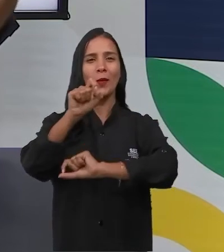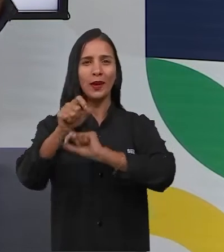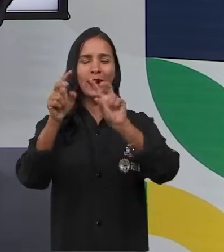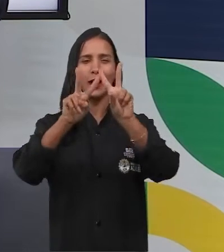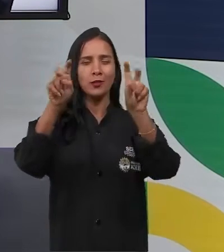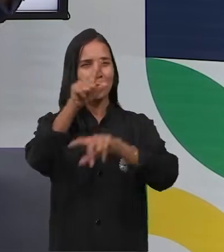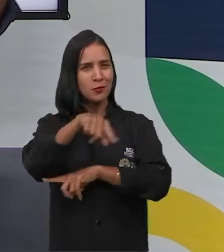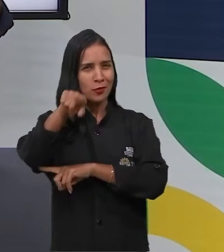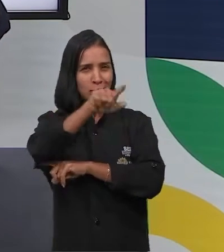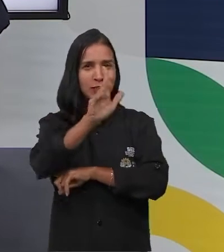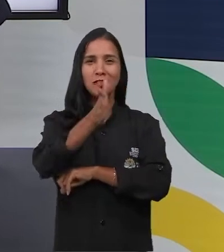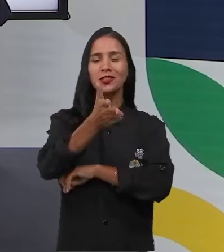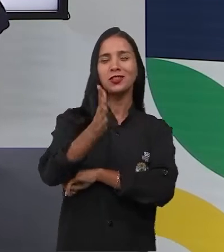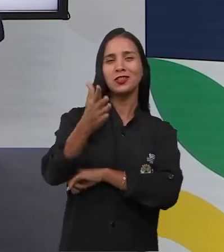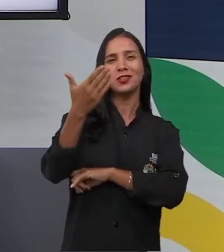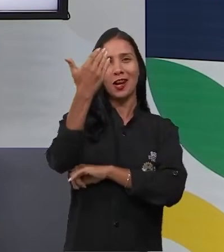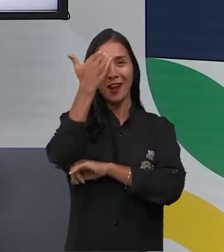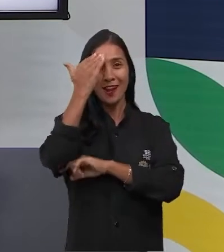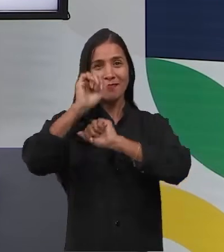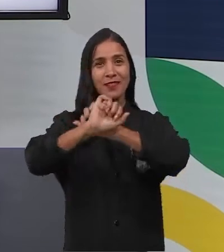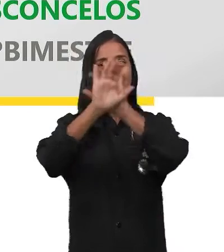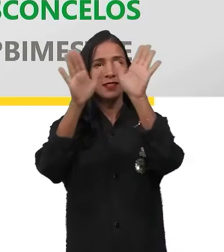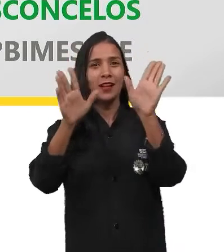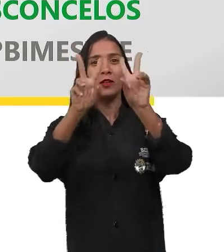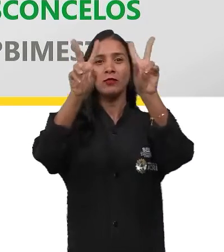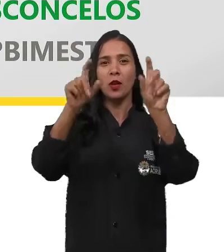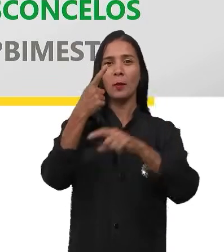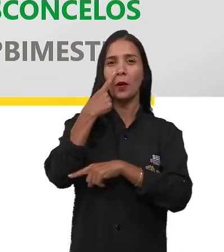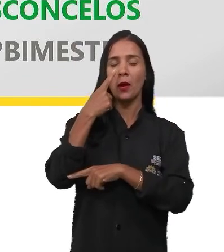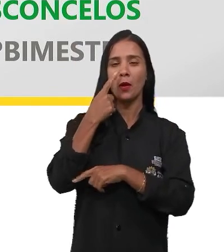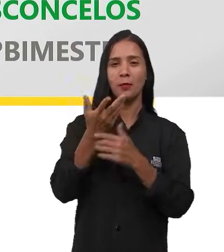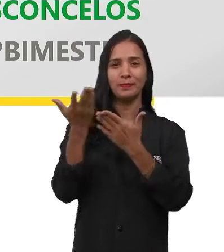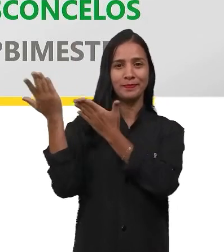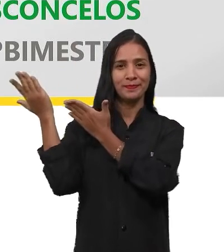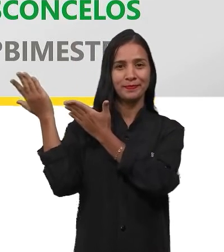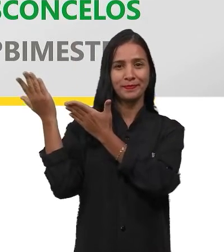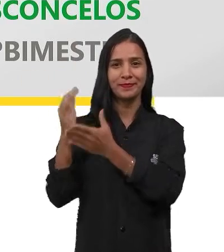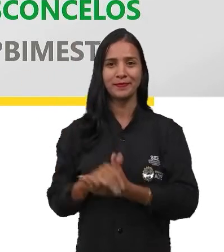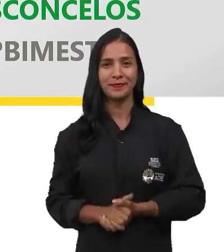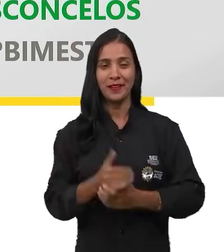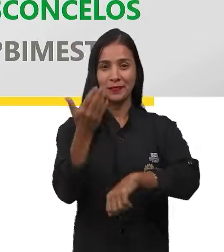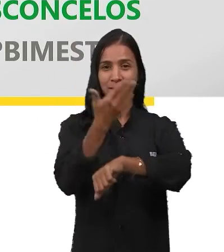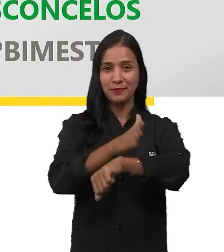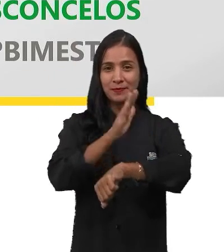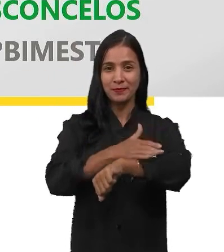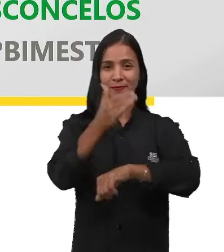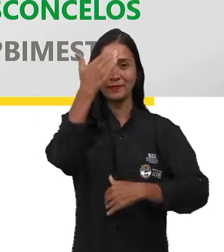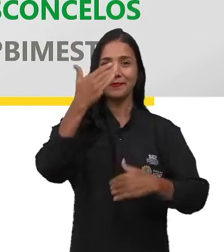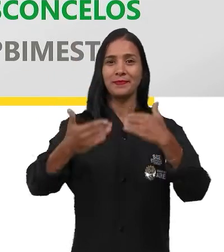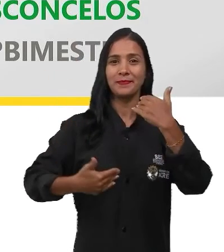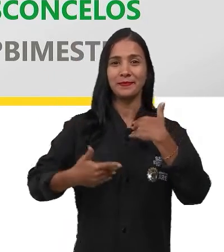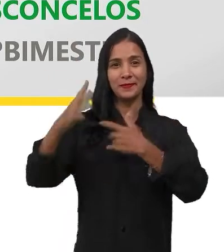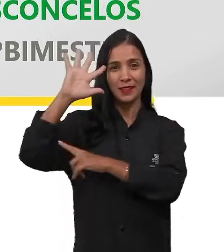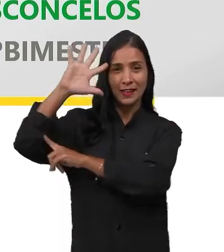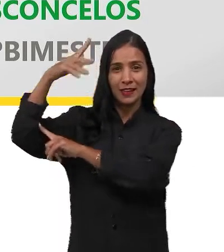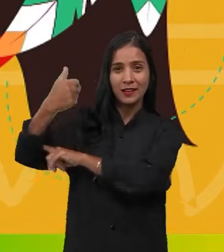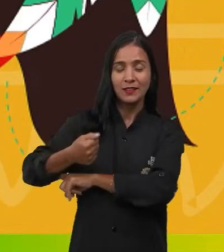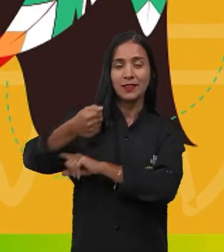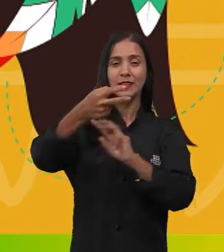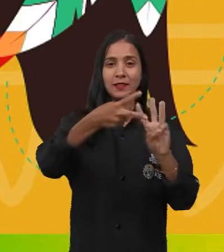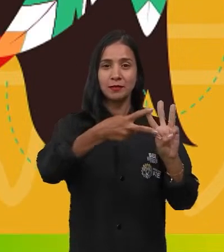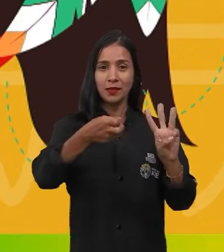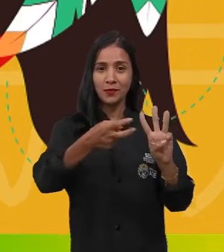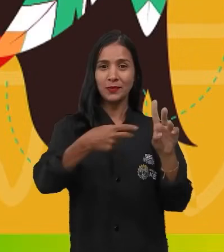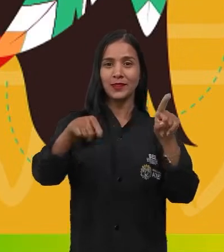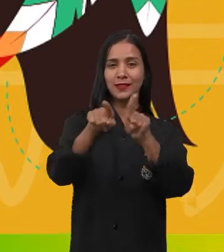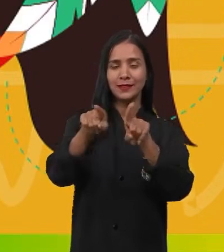você curte, que você vai compreender ainda mais sobre Foca na Tela. Práticas corporais africanas, afro-brasileiras e indígenas.